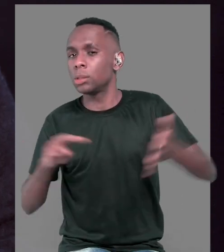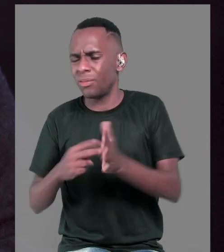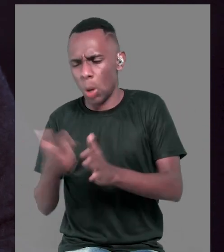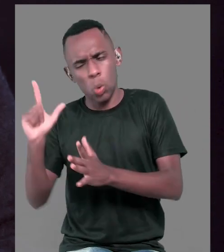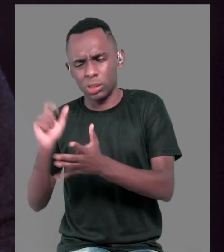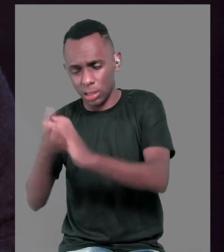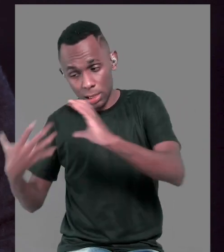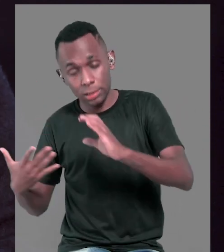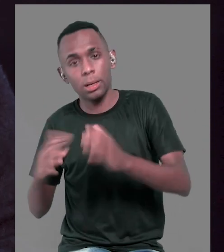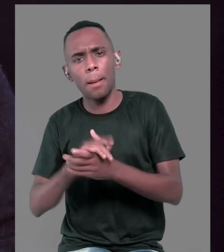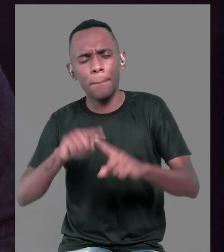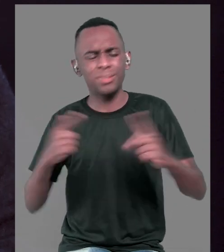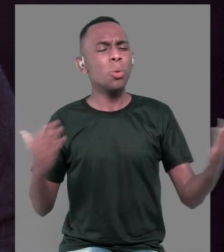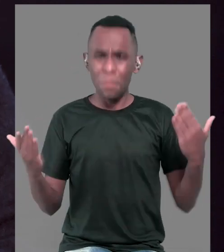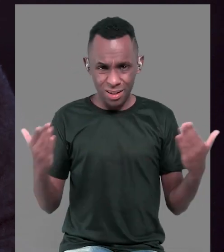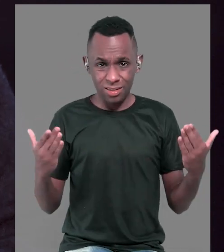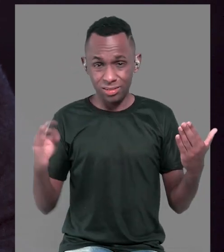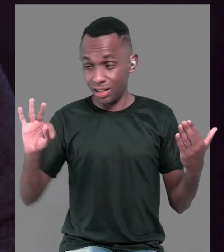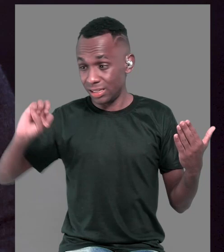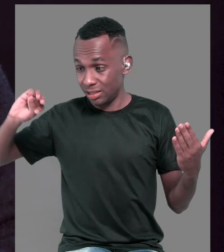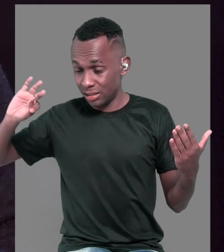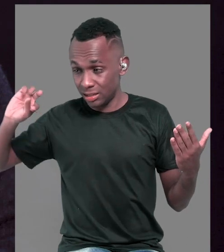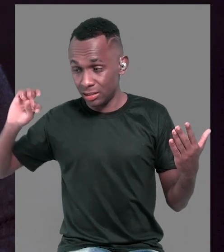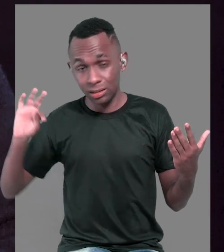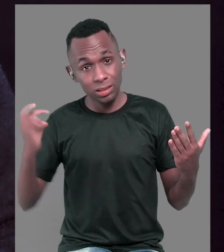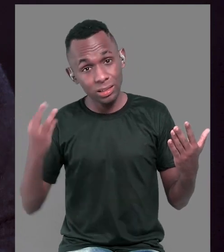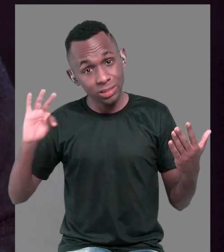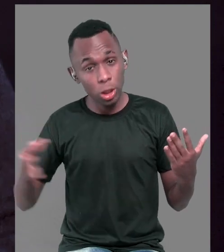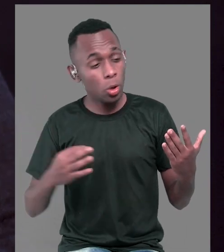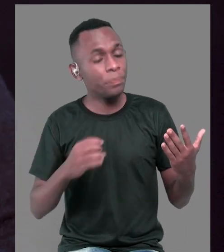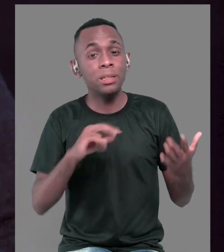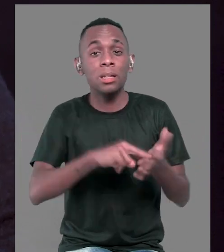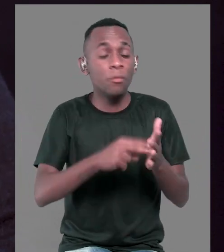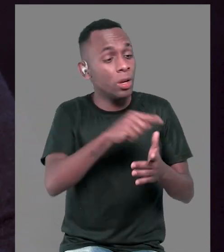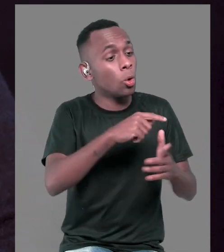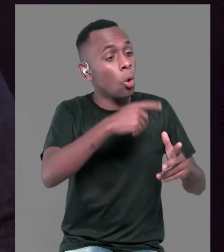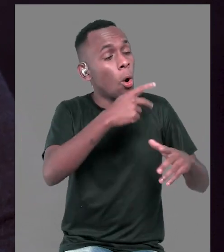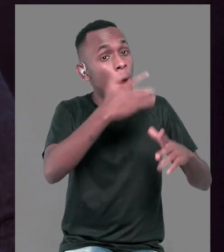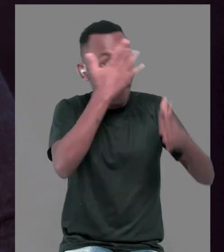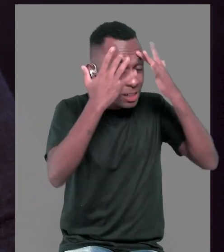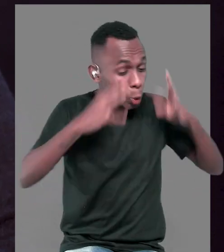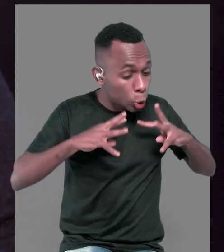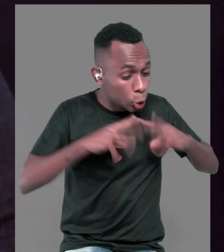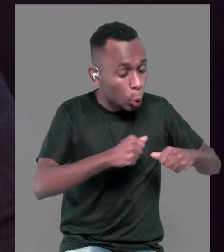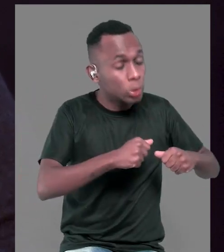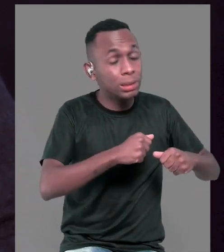veja, o Brasil inteiro precisava trabalhar sem parar durante 2 anos para conseguir comprar a Apple.